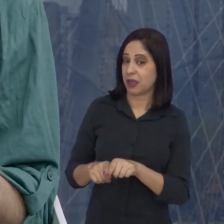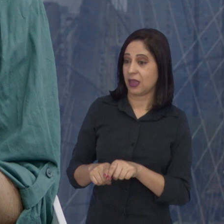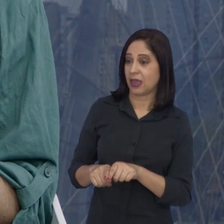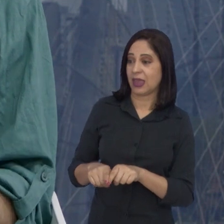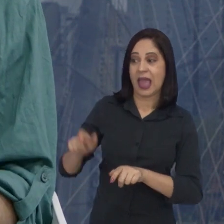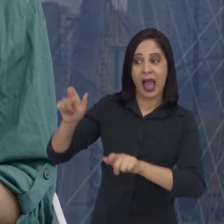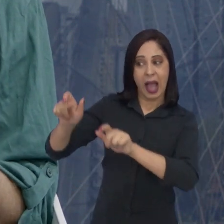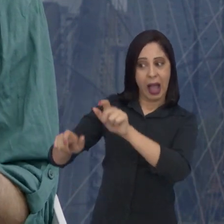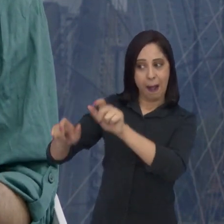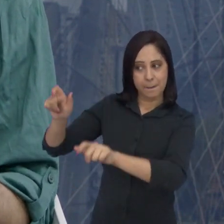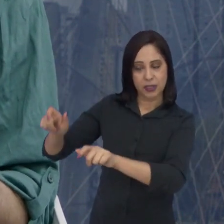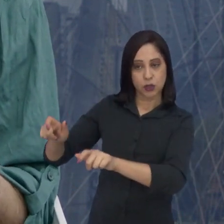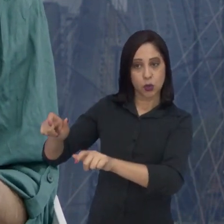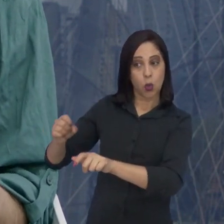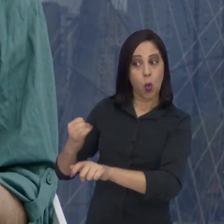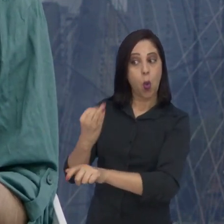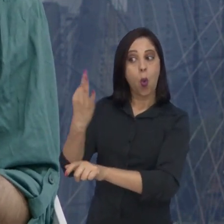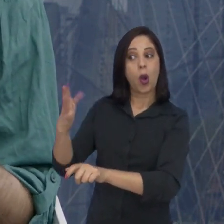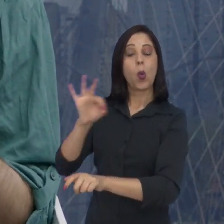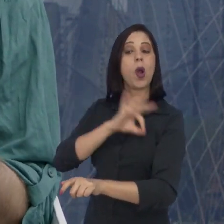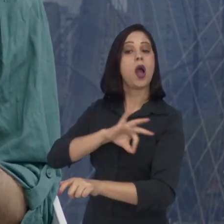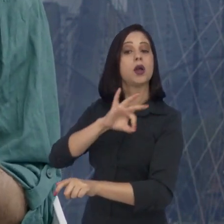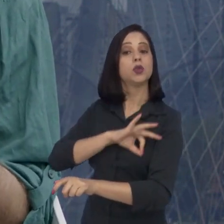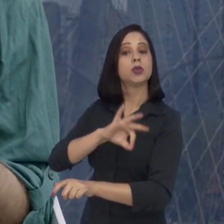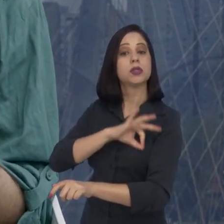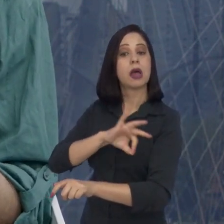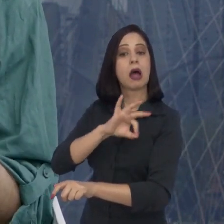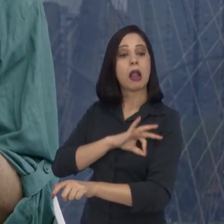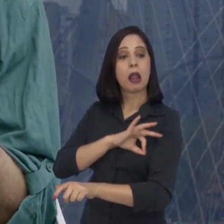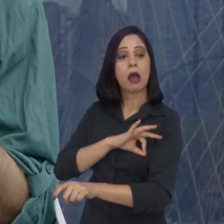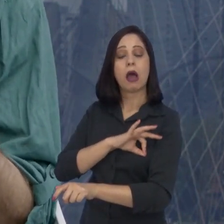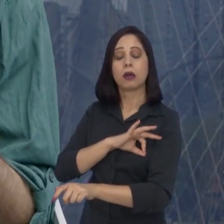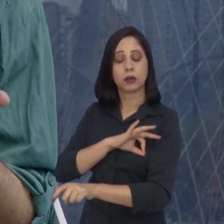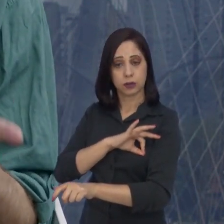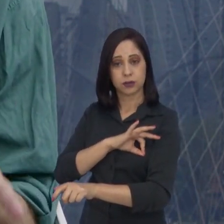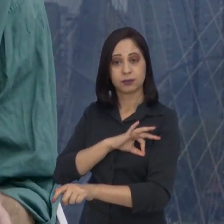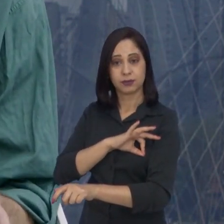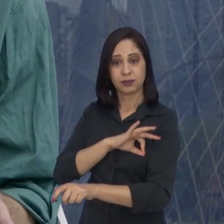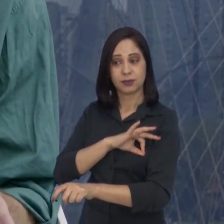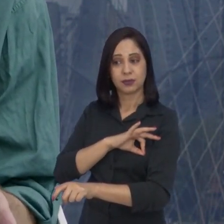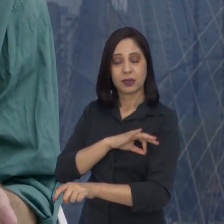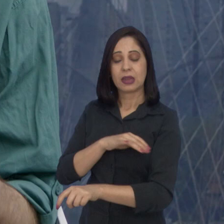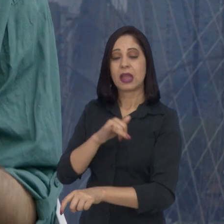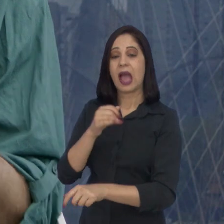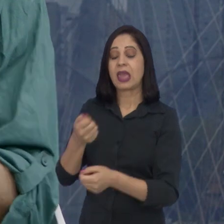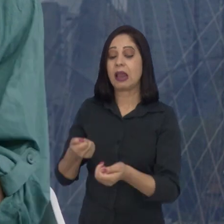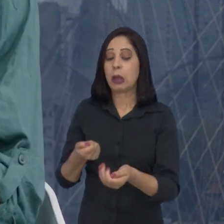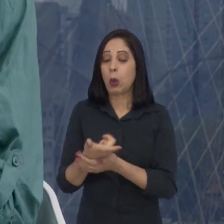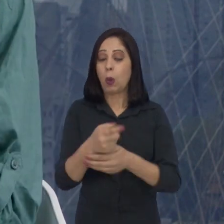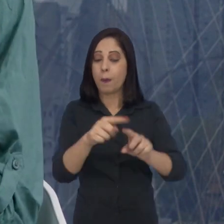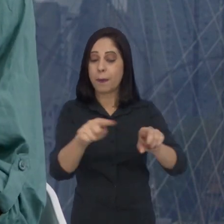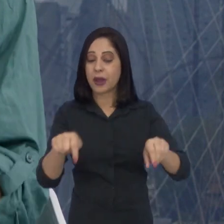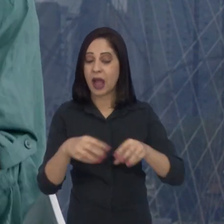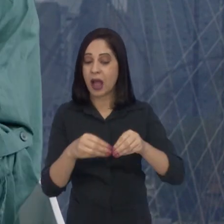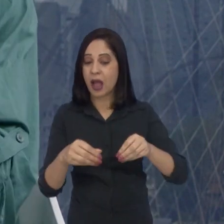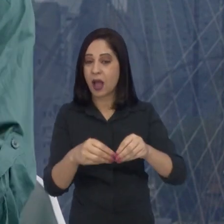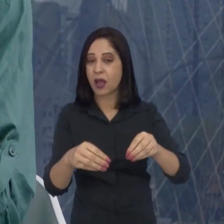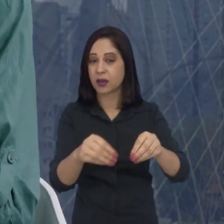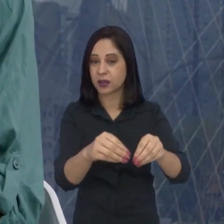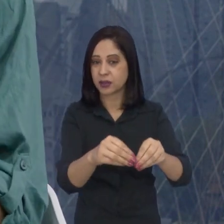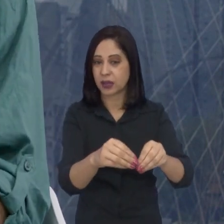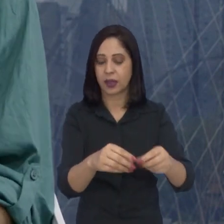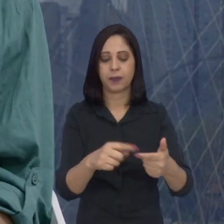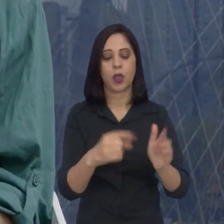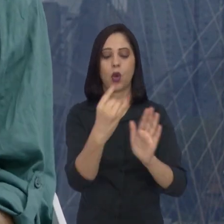do trabalhador urbano que faz com que ele, no fundo, se ele for comprar esta terra regular, com